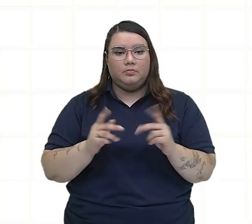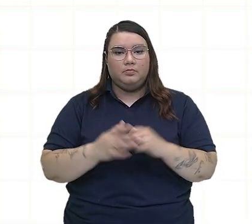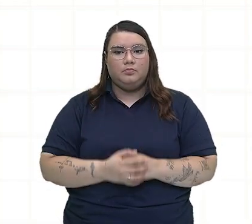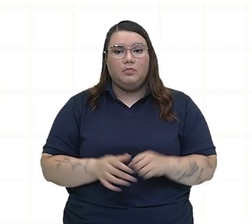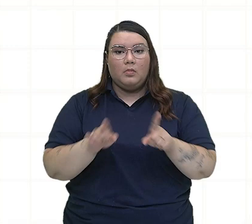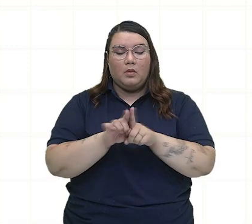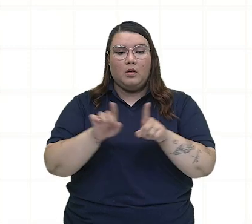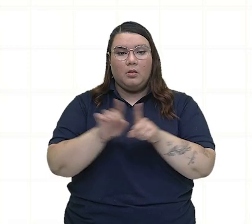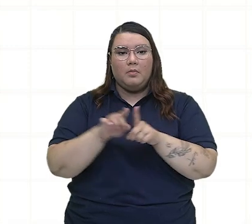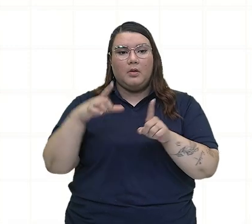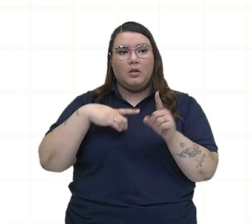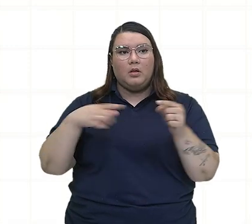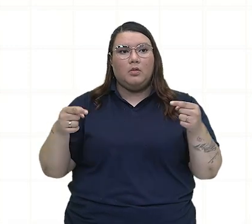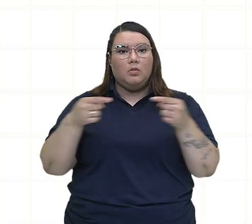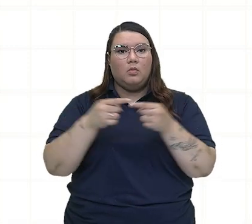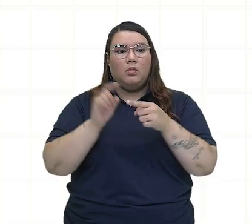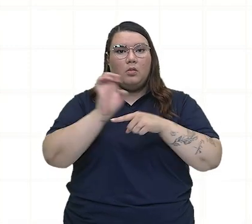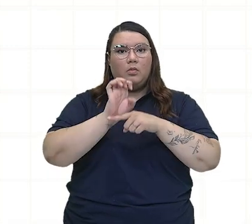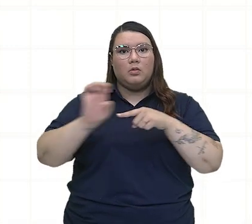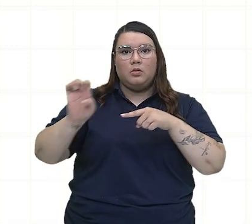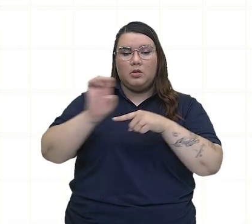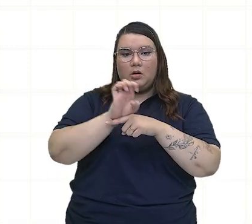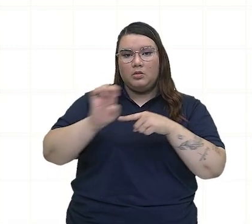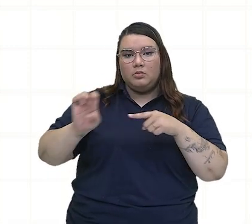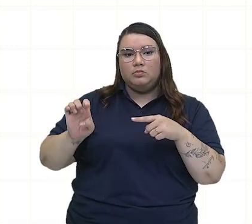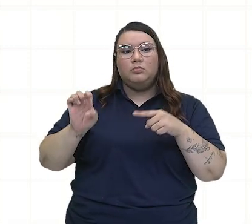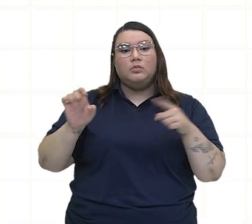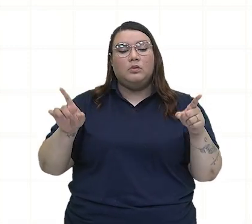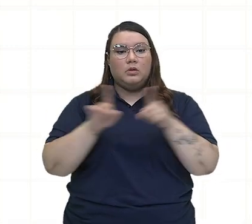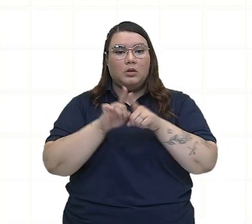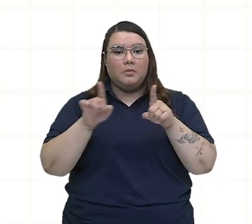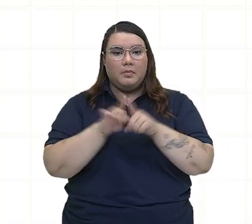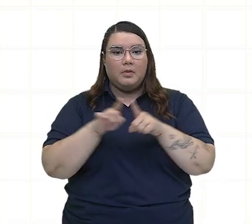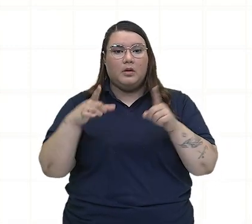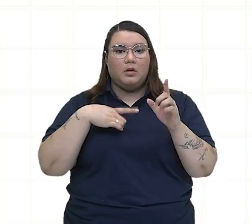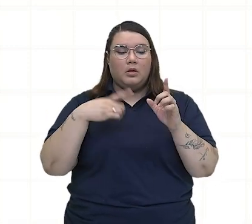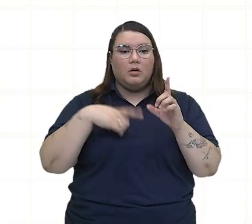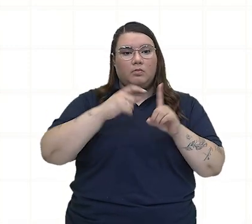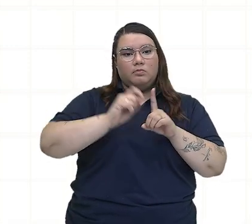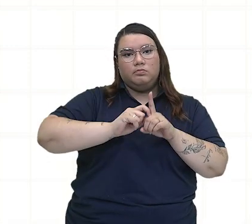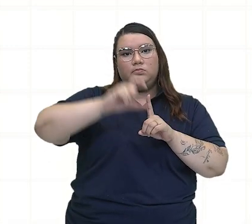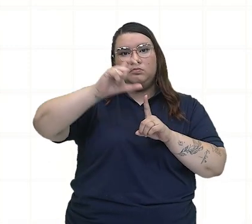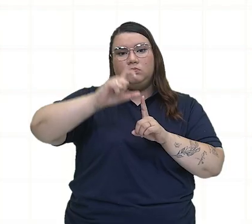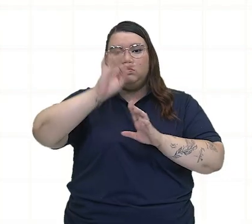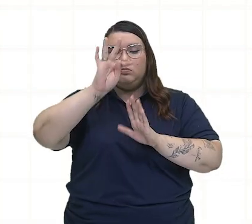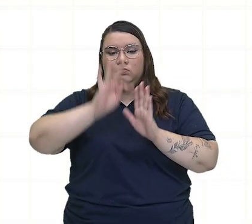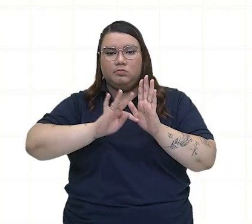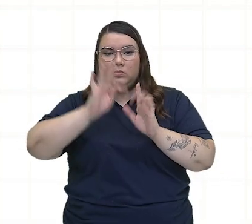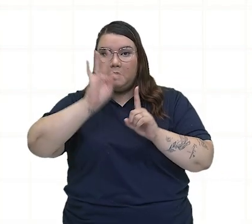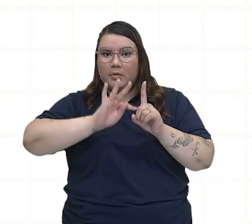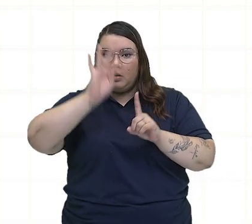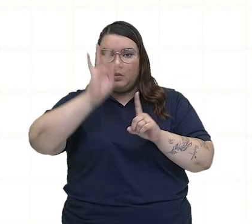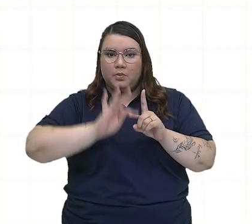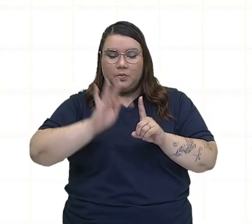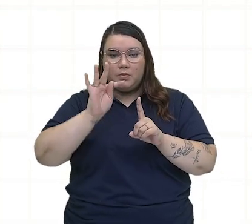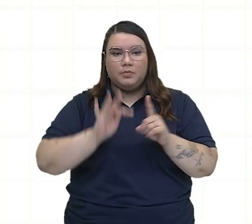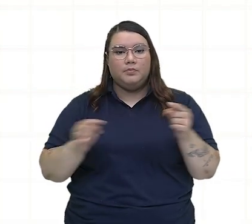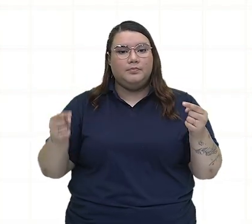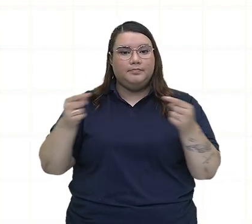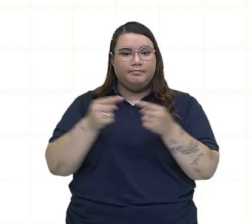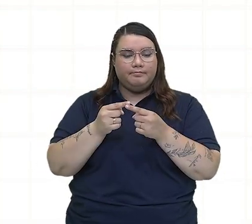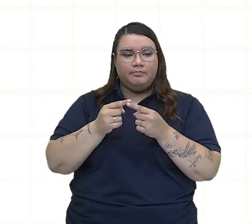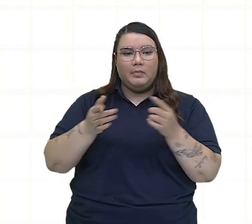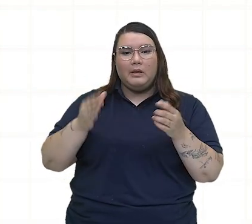A gente tem as massas de ar equatoriais, ok? Que elas também são quentes e deixam um